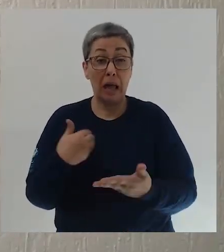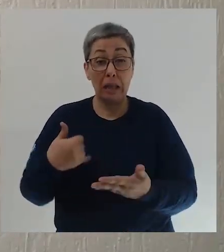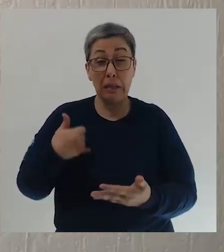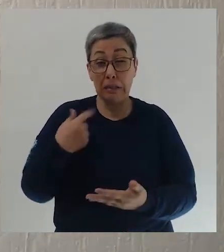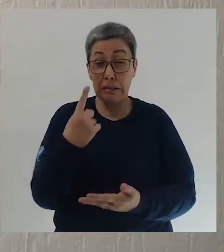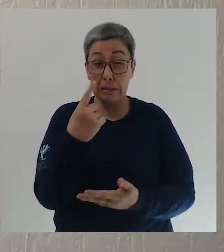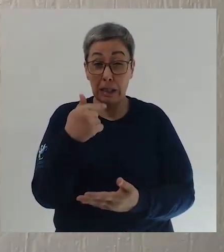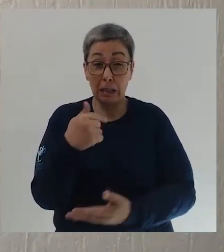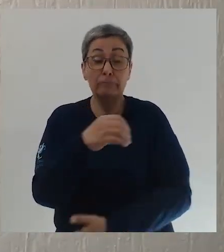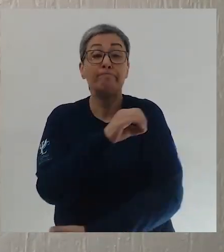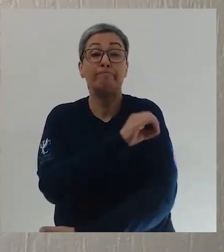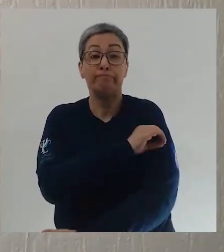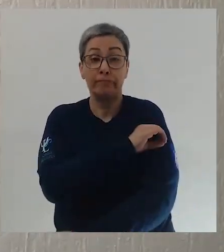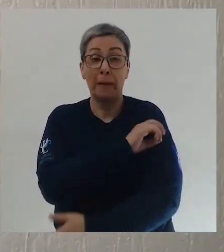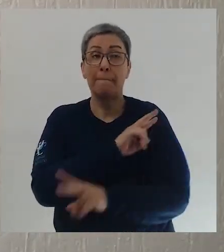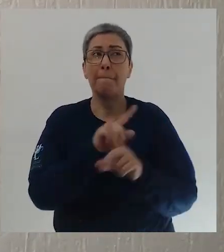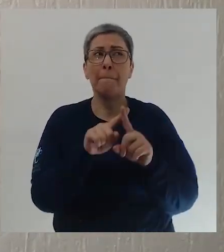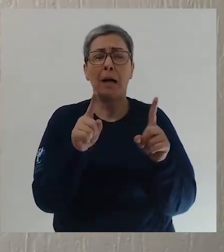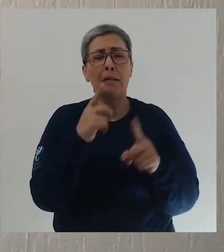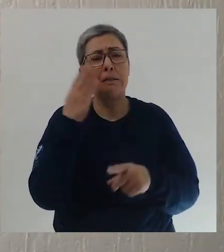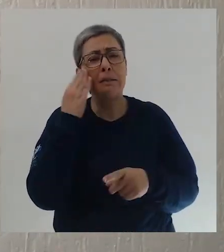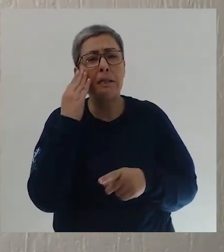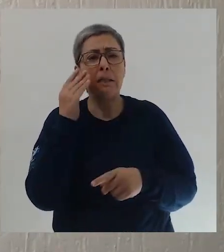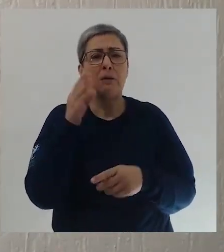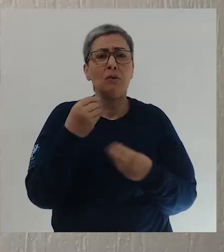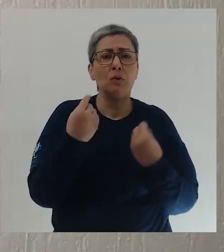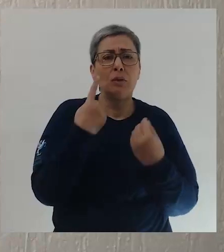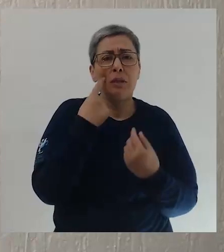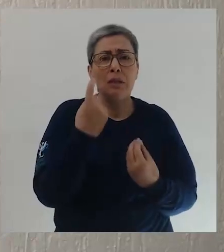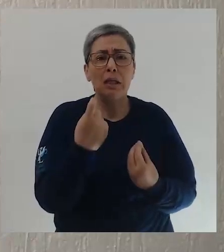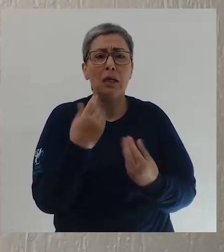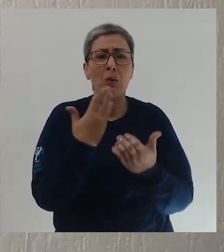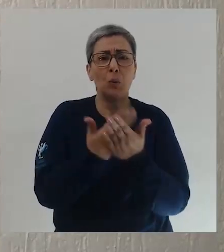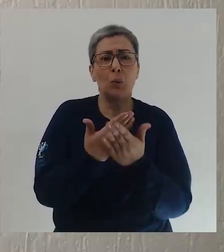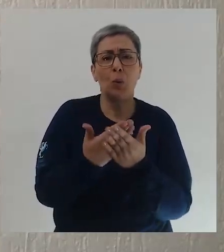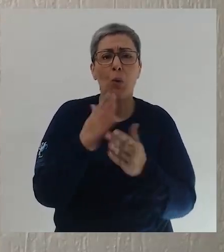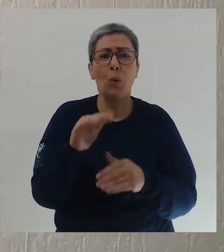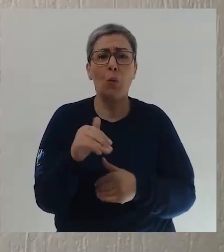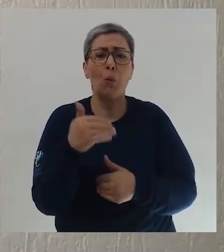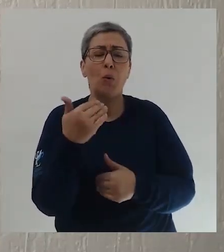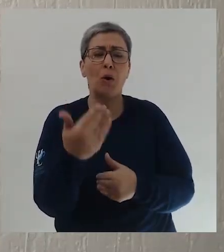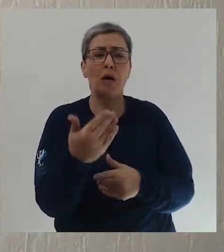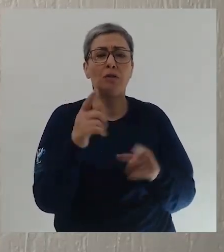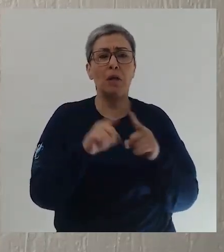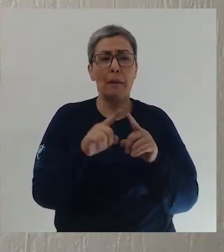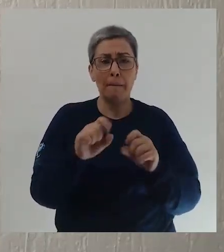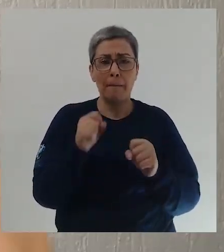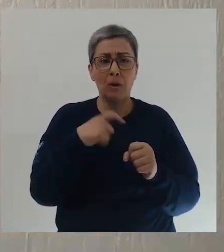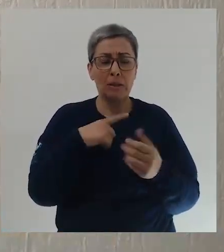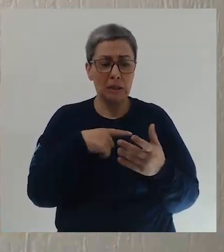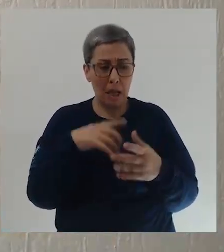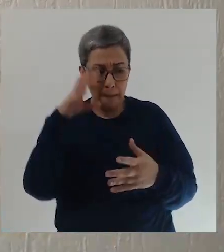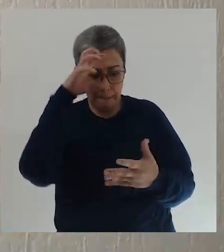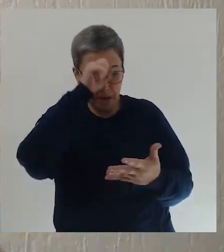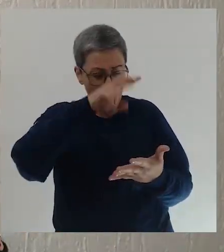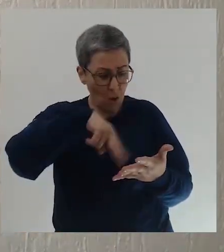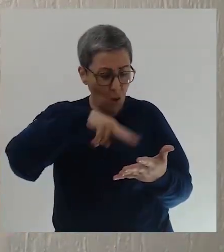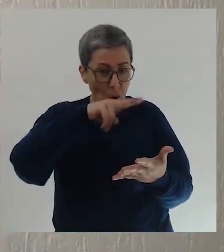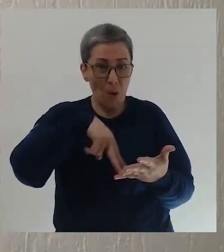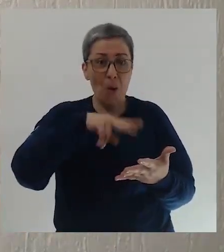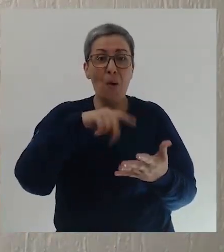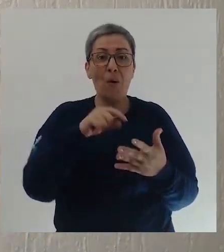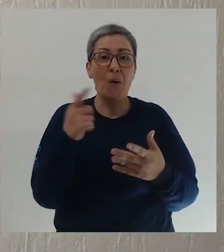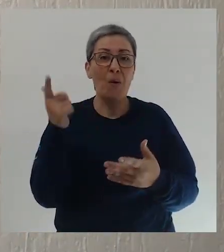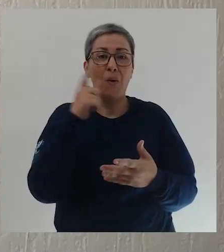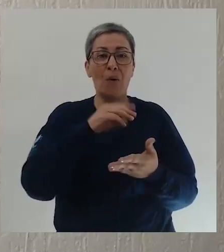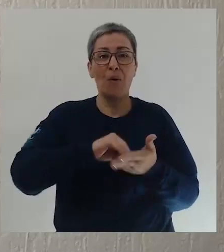os 17 anos de idade, mas ele sempre teve interesse aí aos estudos e quando ele, né, quando de posse das letras, quando aprendeu